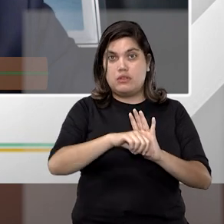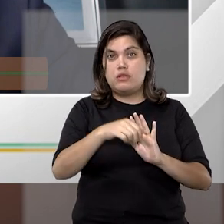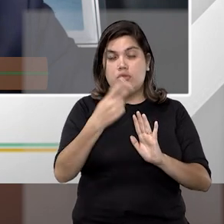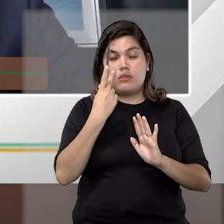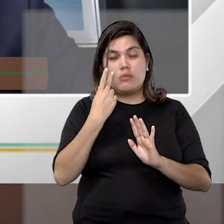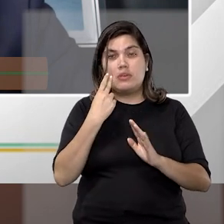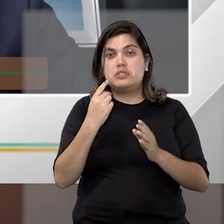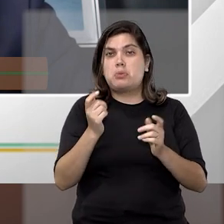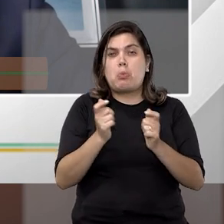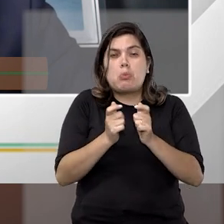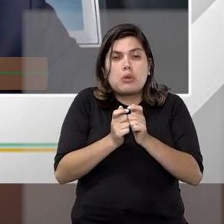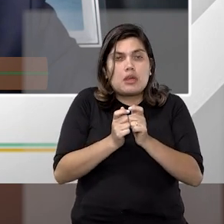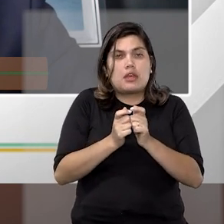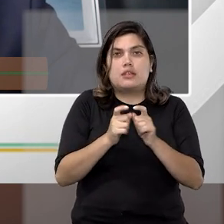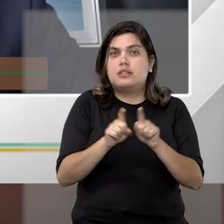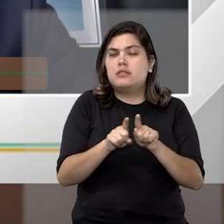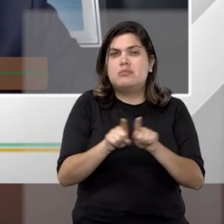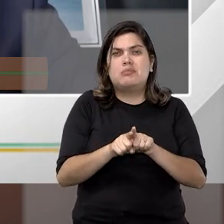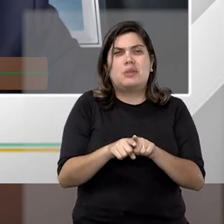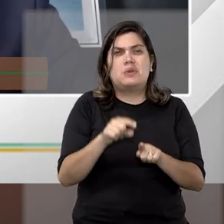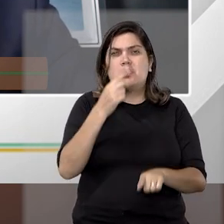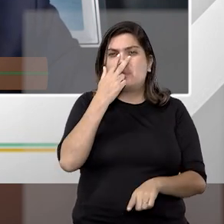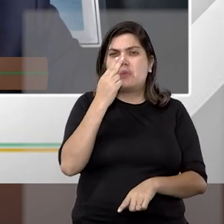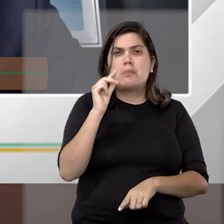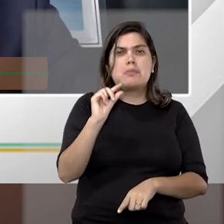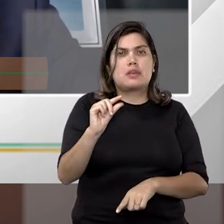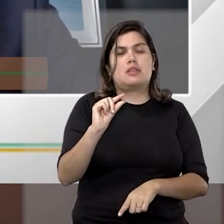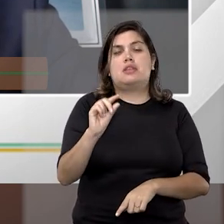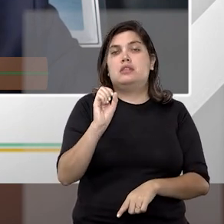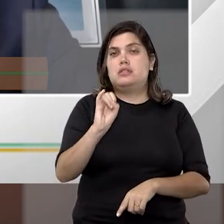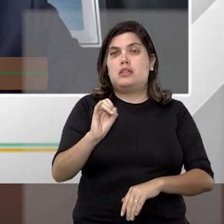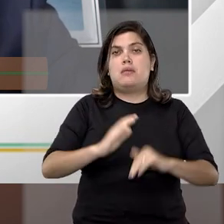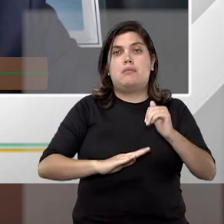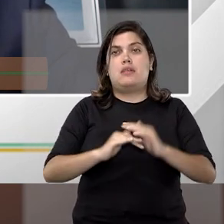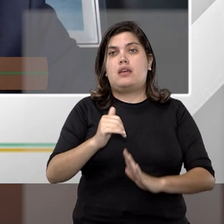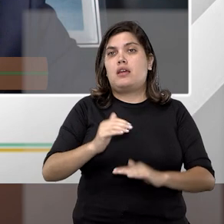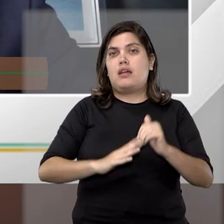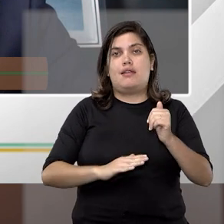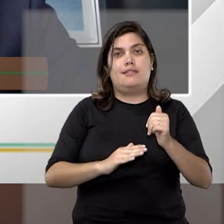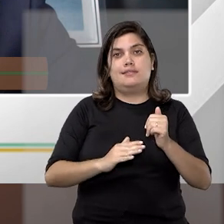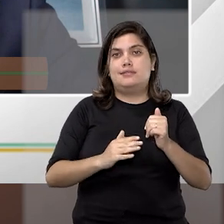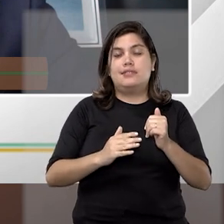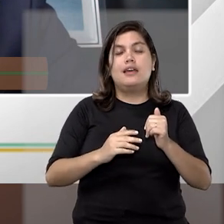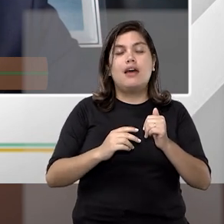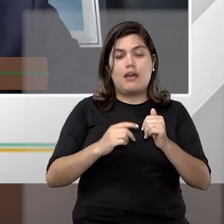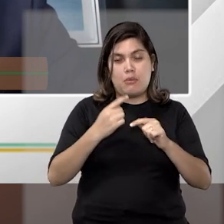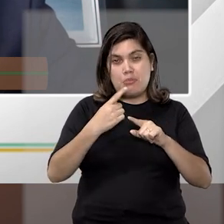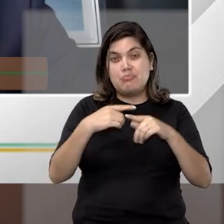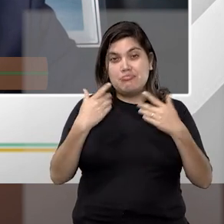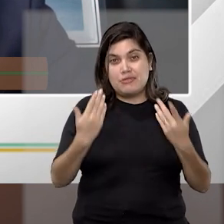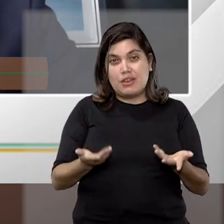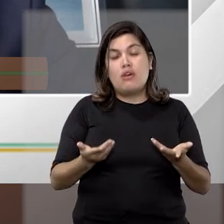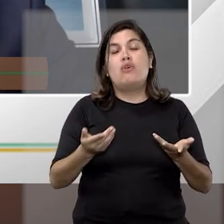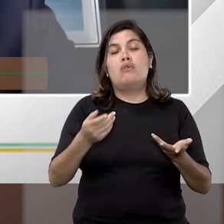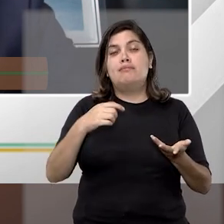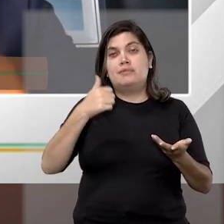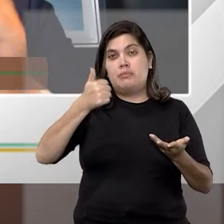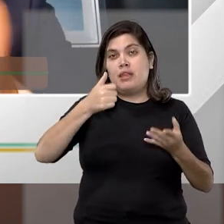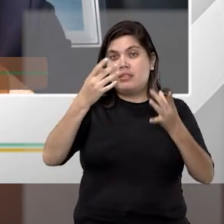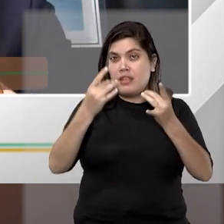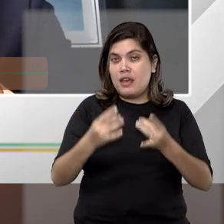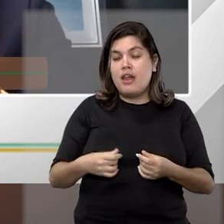crimes as penas normam são pequenas e normalmente são bem pequenas quando aplicadas menor ainda quando aplicadas